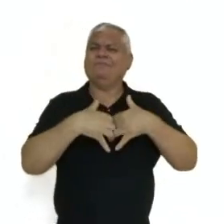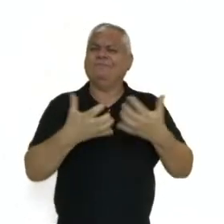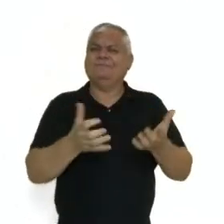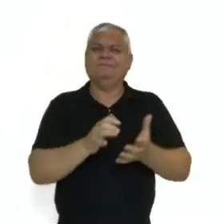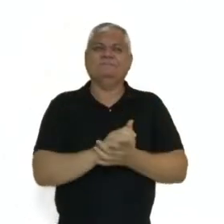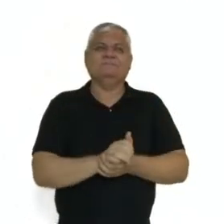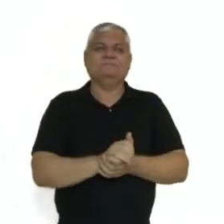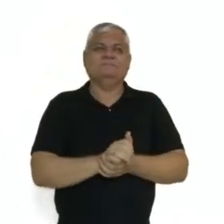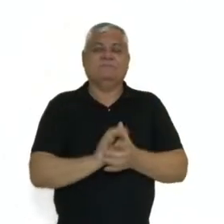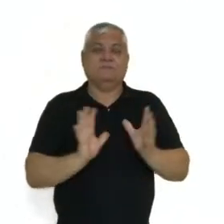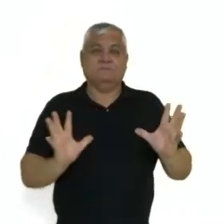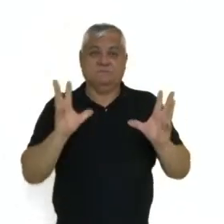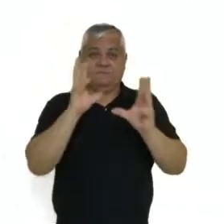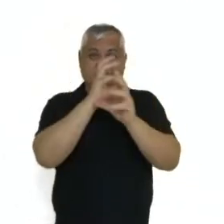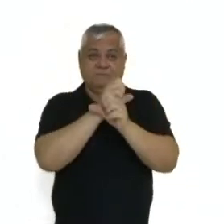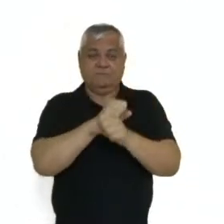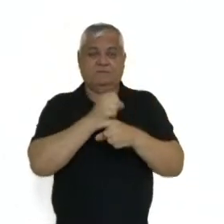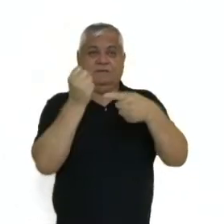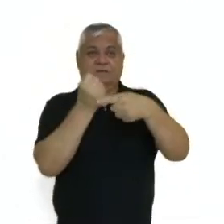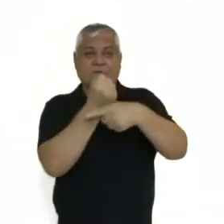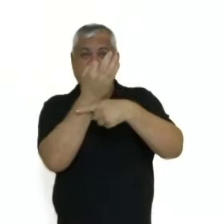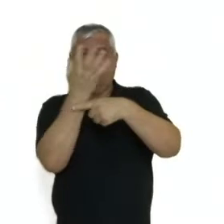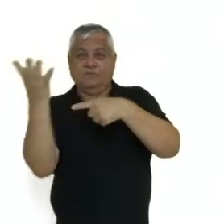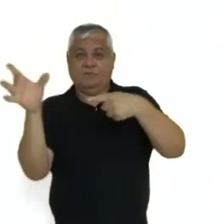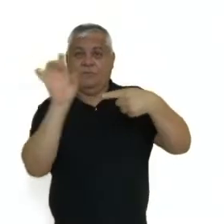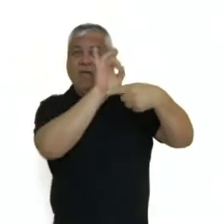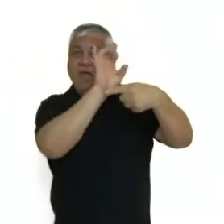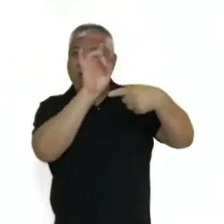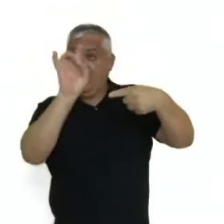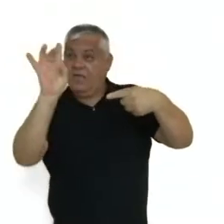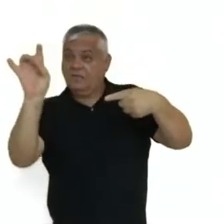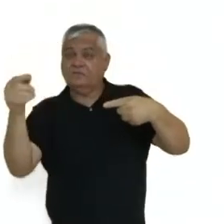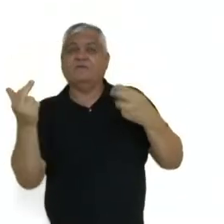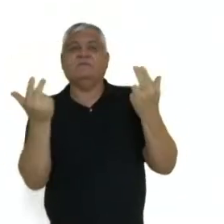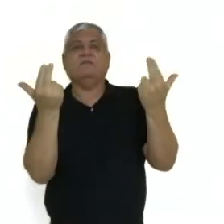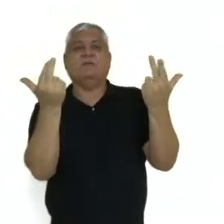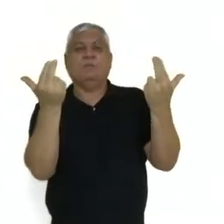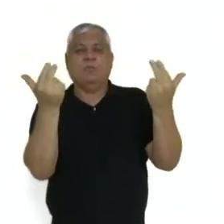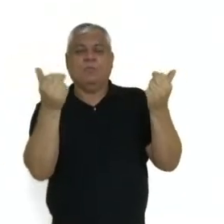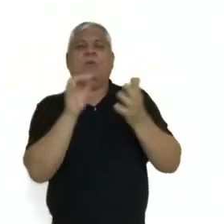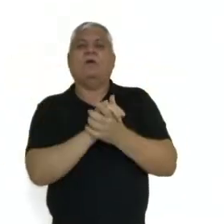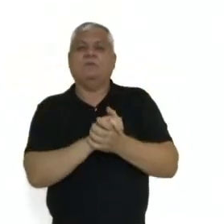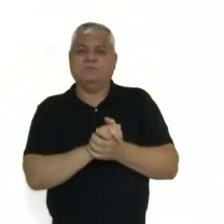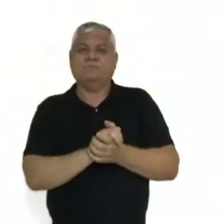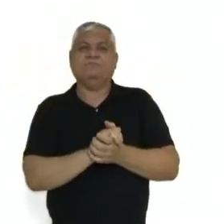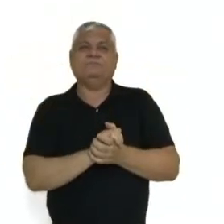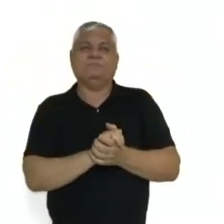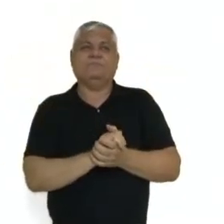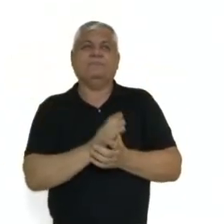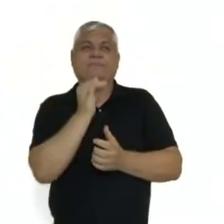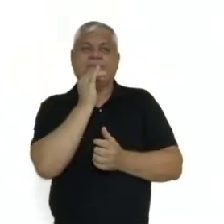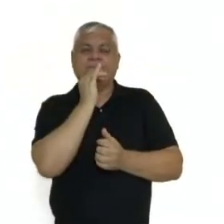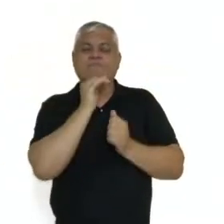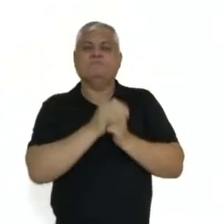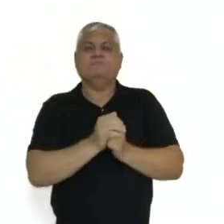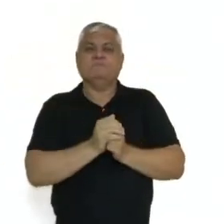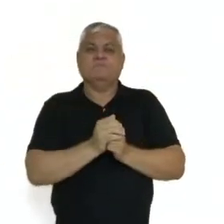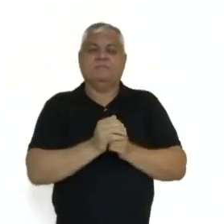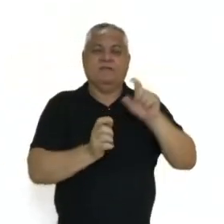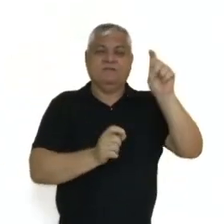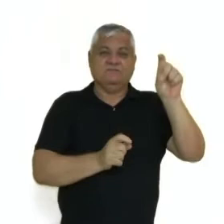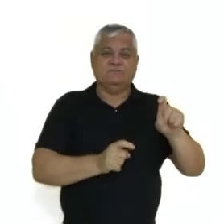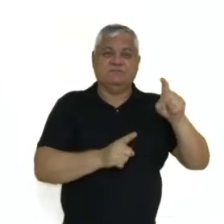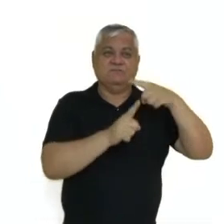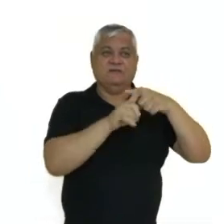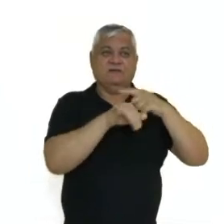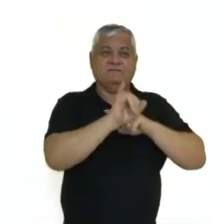então a soma dos expoentes de cada termo deve ser igual ao expoente do binômio lembrando então que